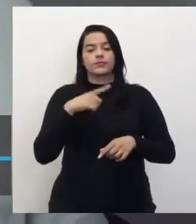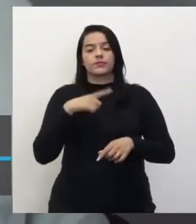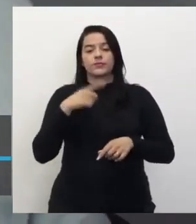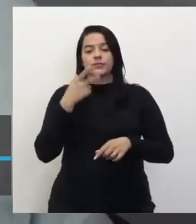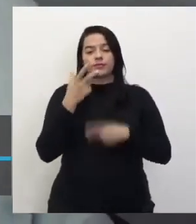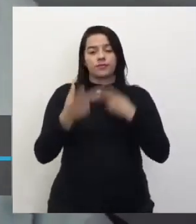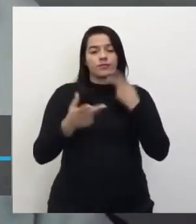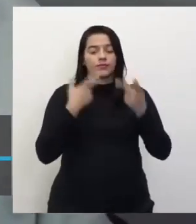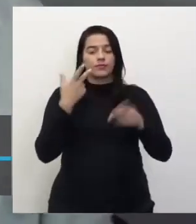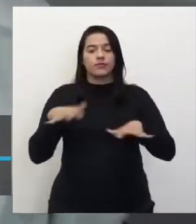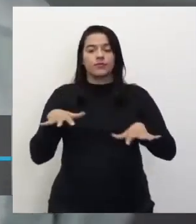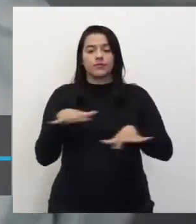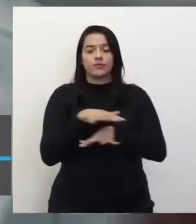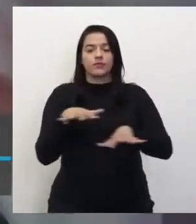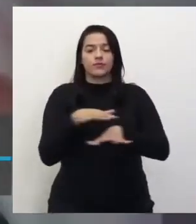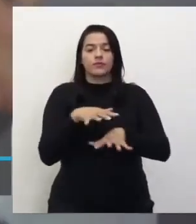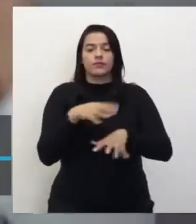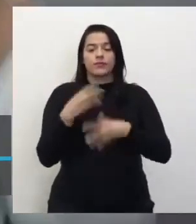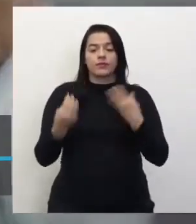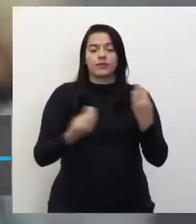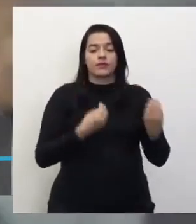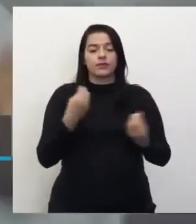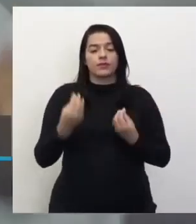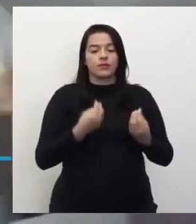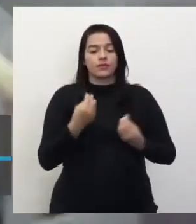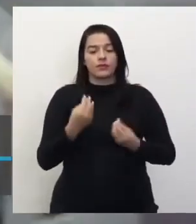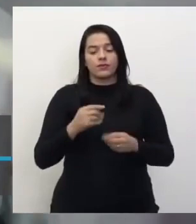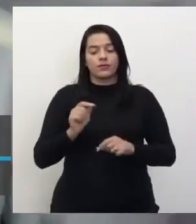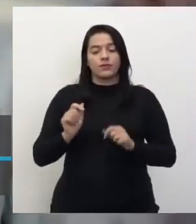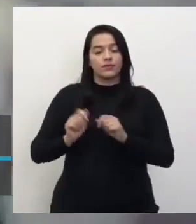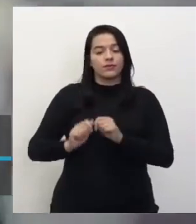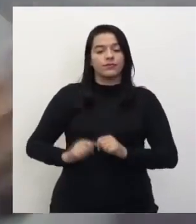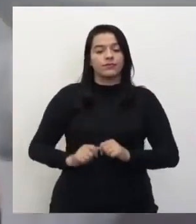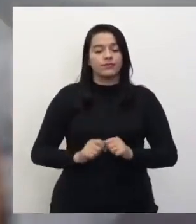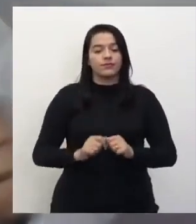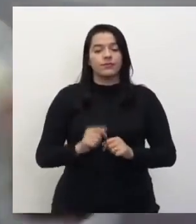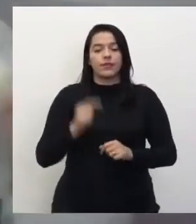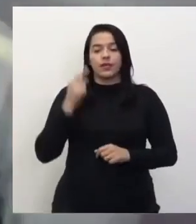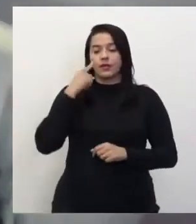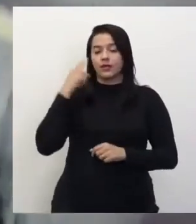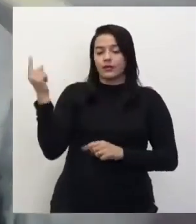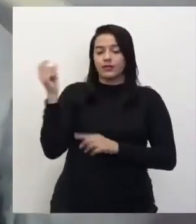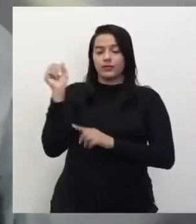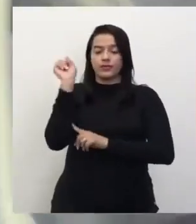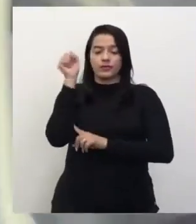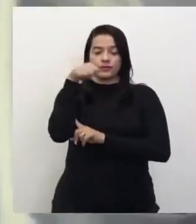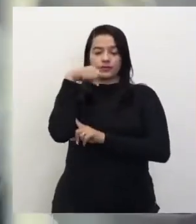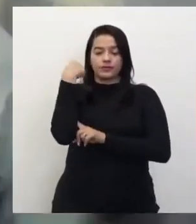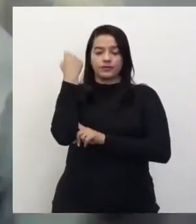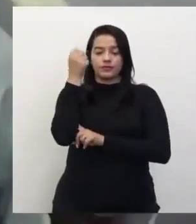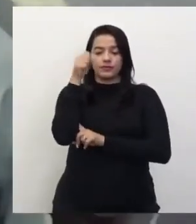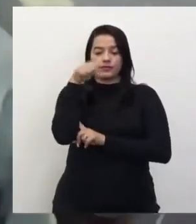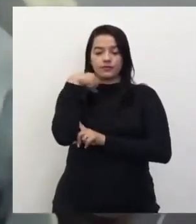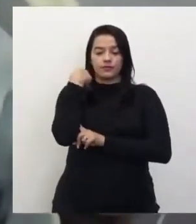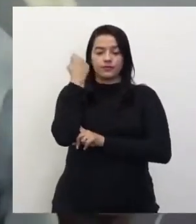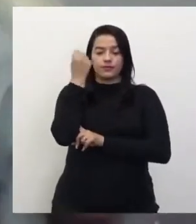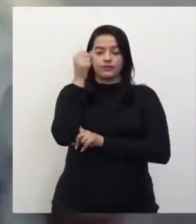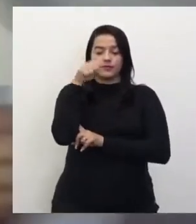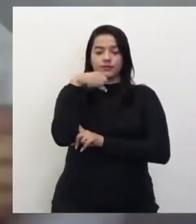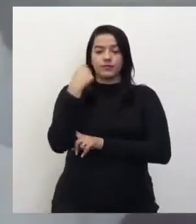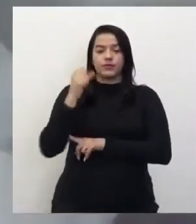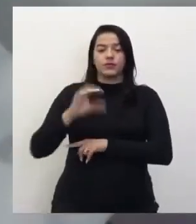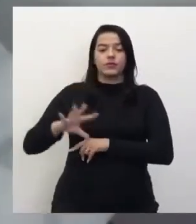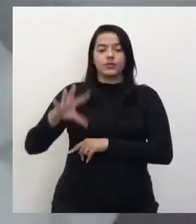movimentação. Como é que eu vou fazer essa movimentação? Eu vou ter articulações, né? Para tudo isso, eu acho que eu